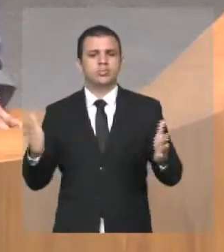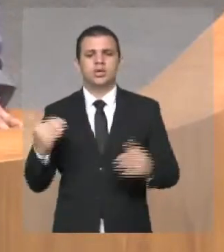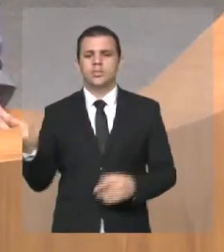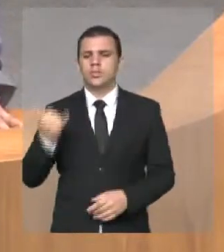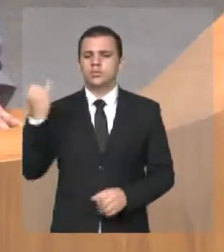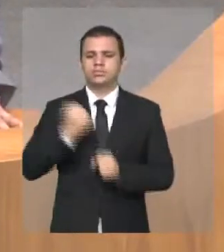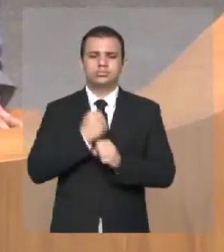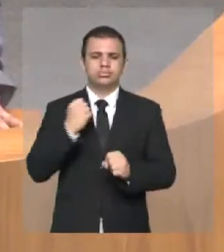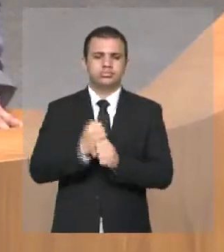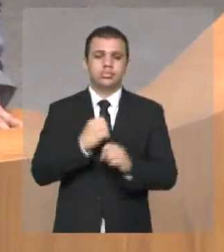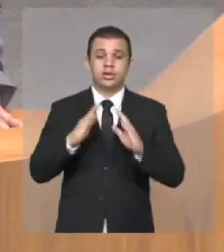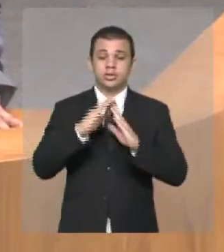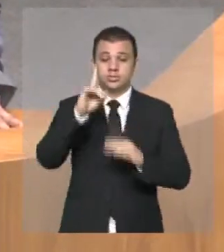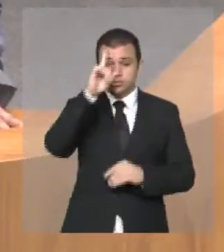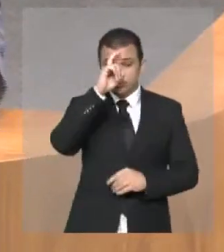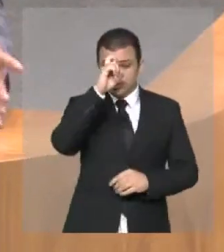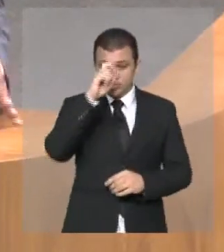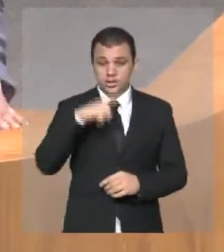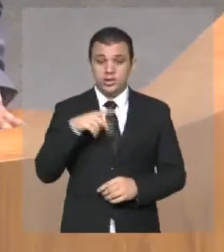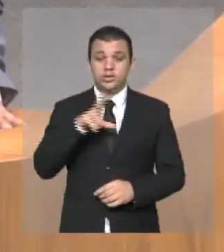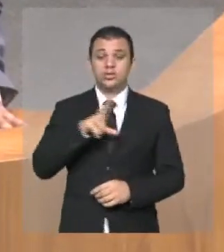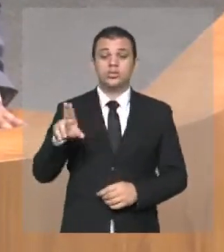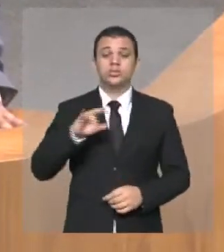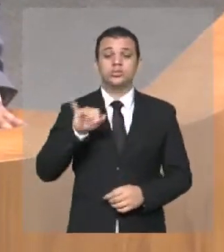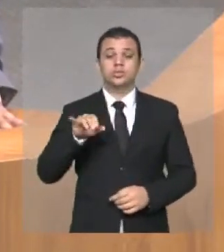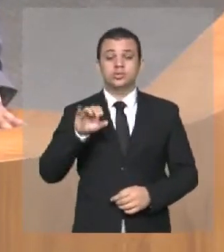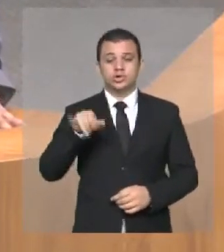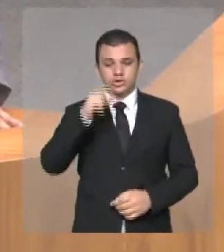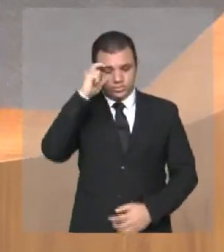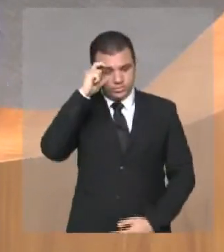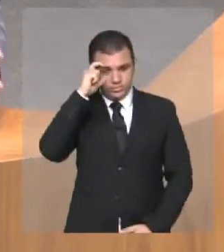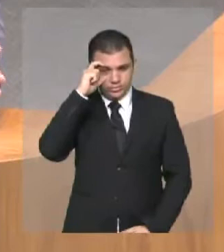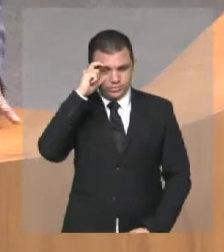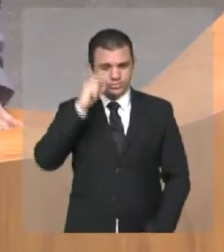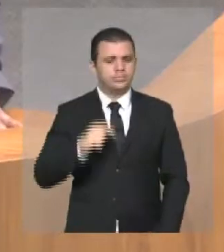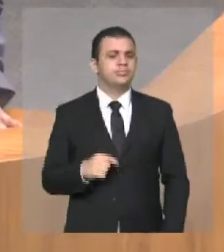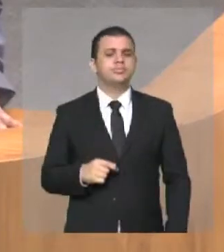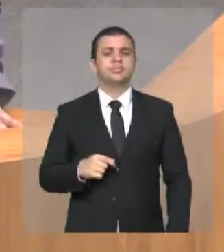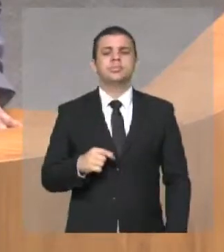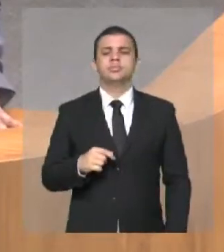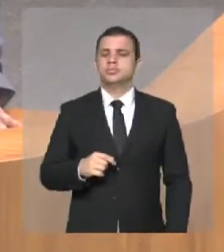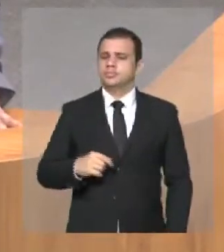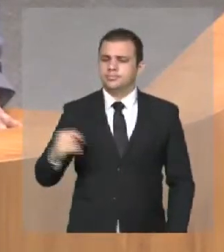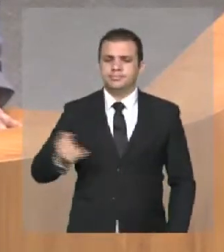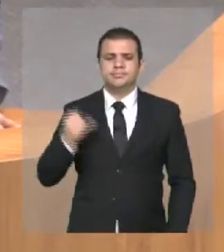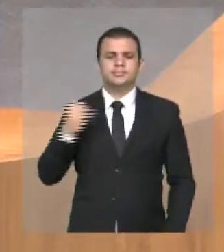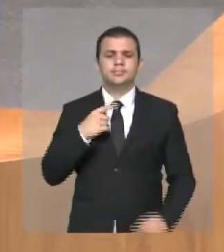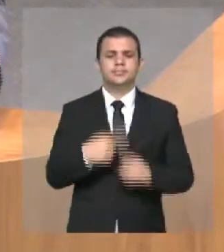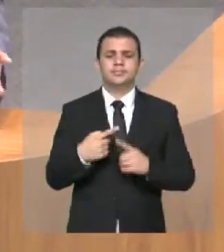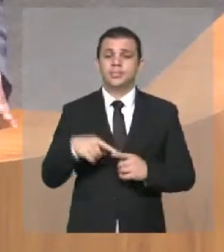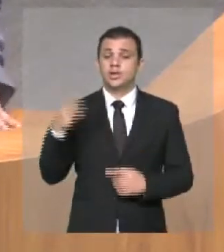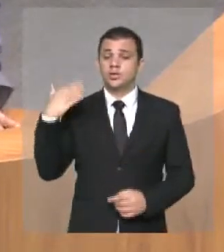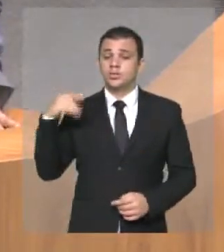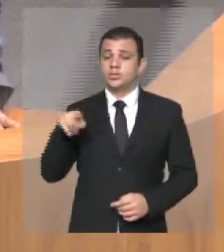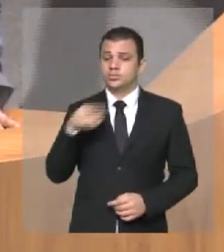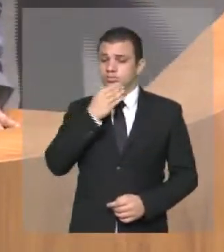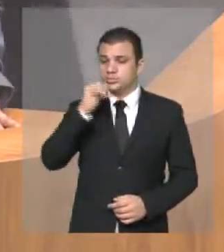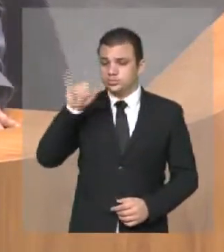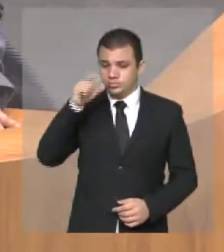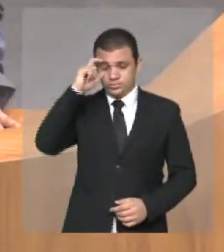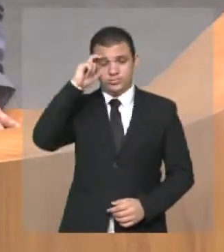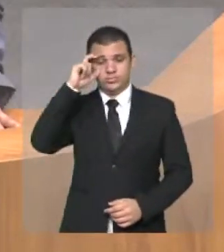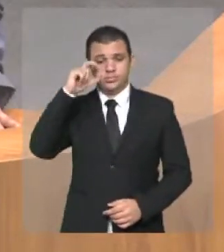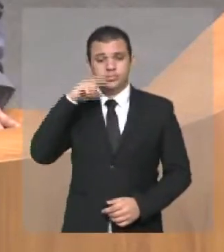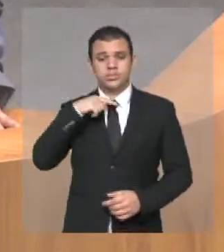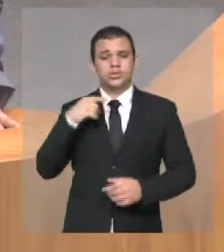nome de Dr. Jackson Lago, nada mais, nada menos, de que merecedor por indicação dele na época, na construção daquele hospital,